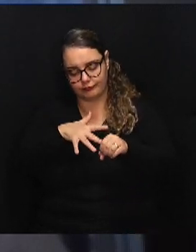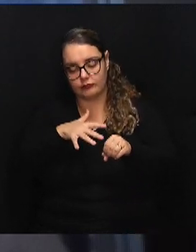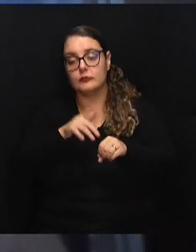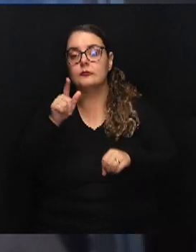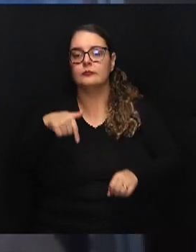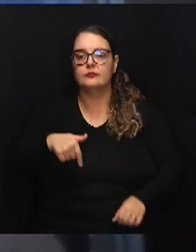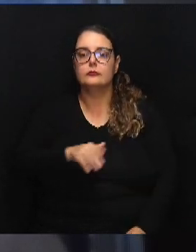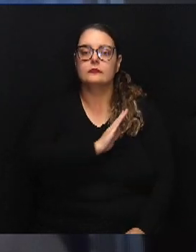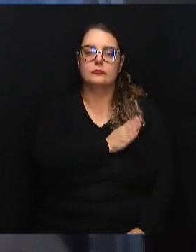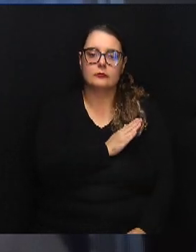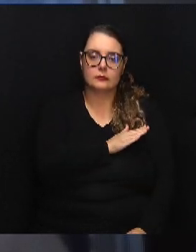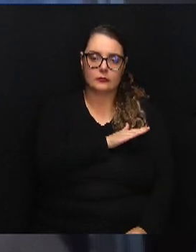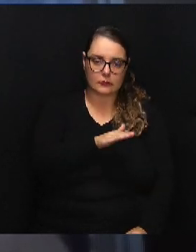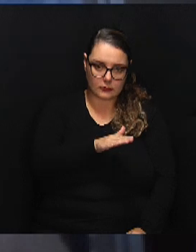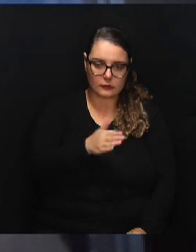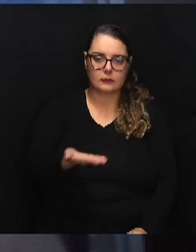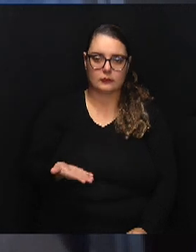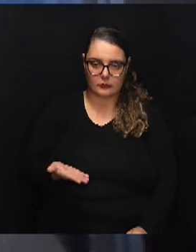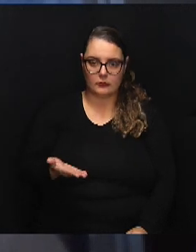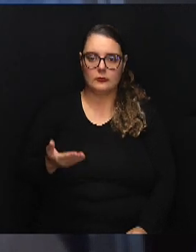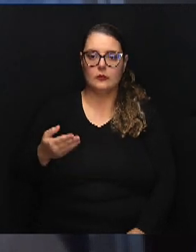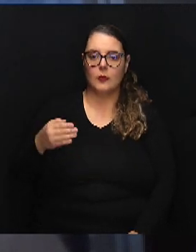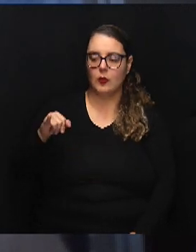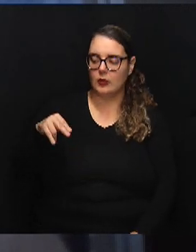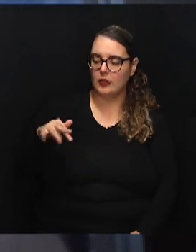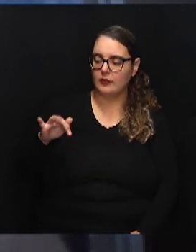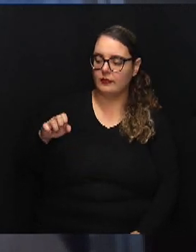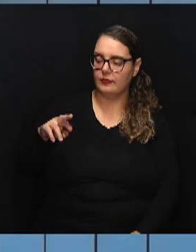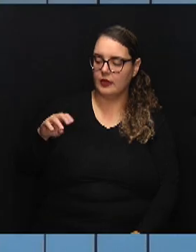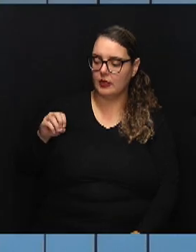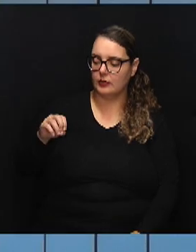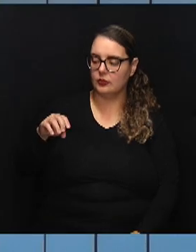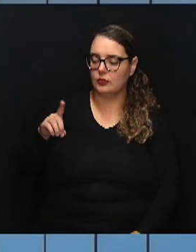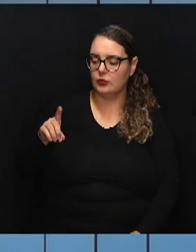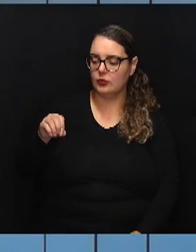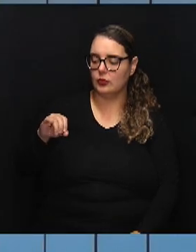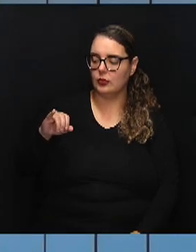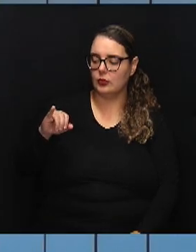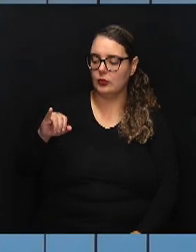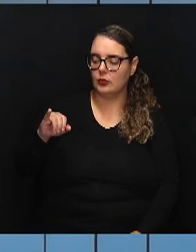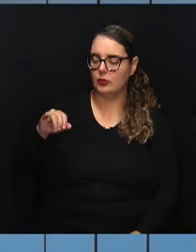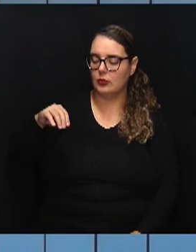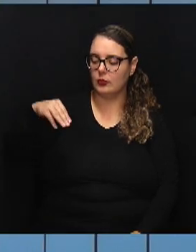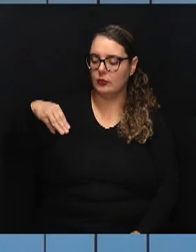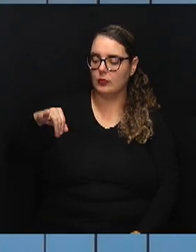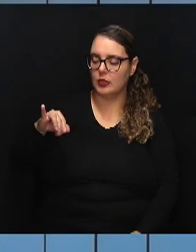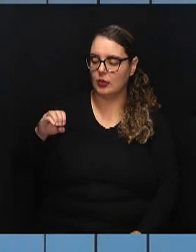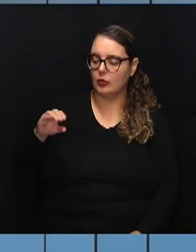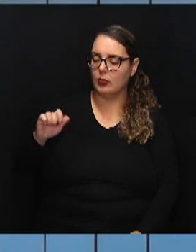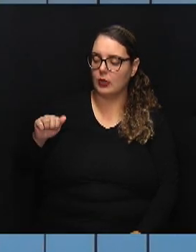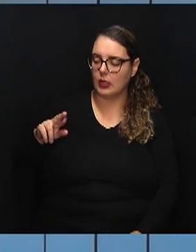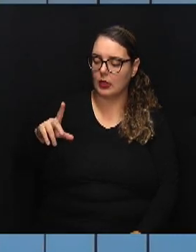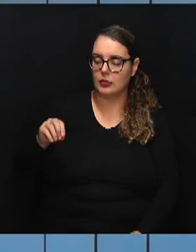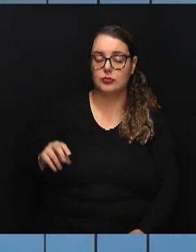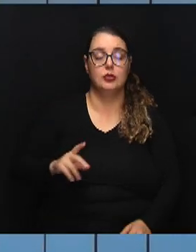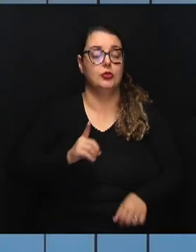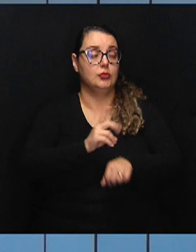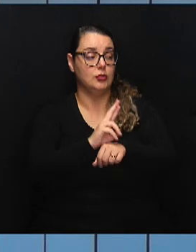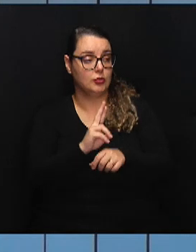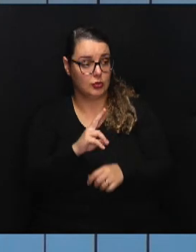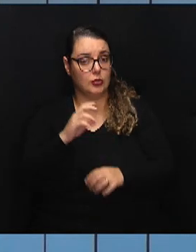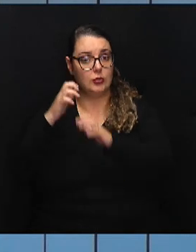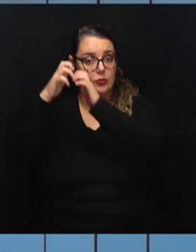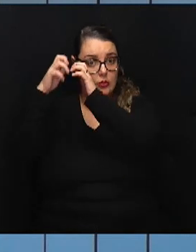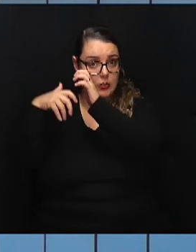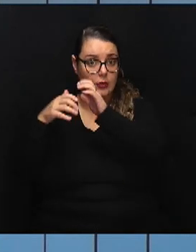o infarto, né, do miocárdio. E, doutora, da mesma forma, né, que o AVC está relacionado a mais